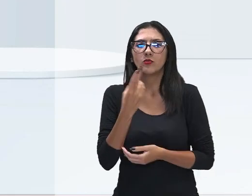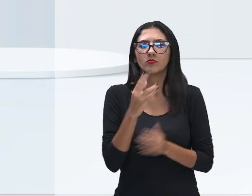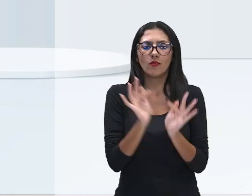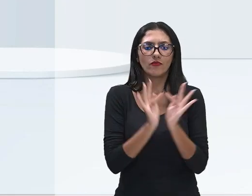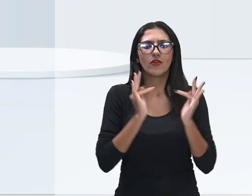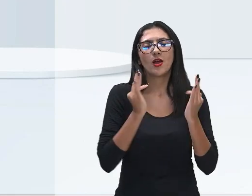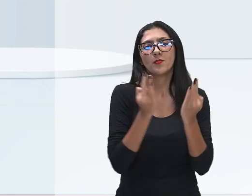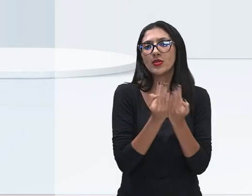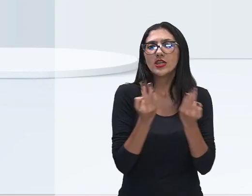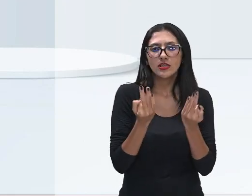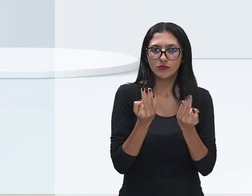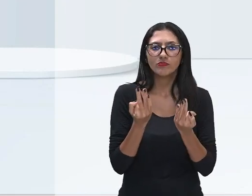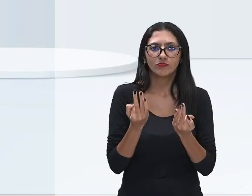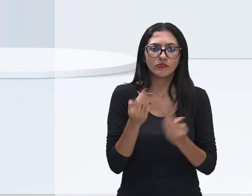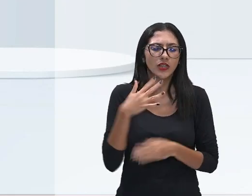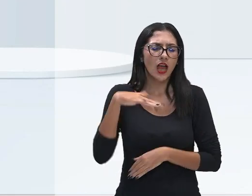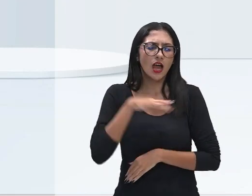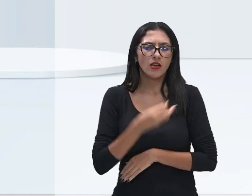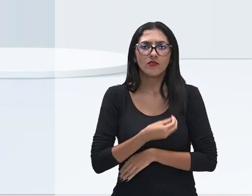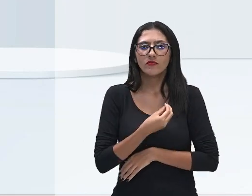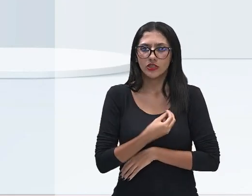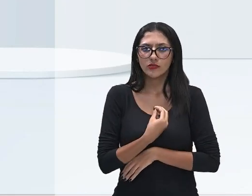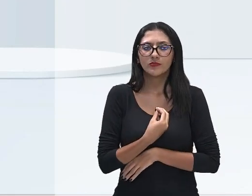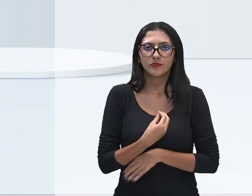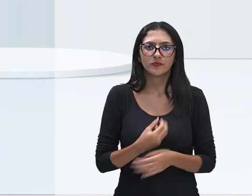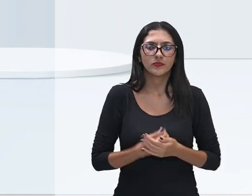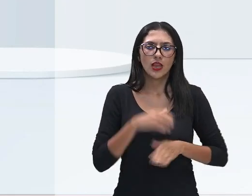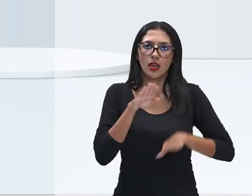família, para o mundo como um todo, dependendo daquela